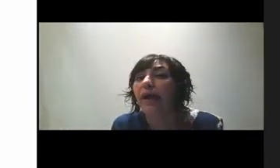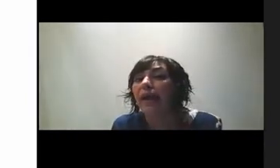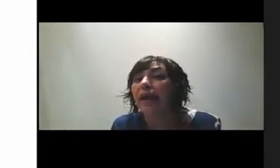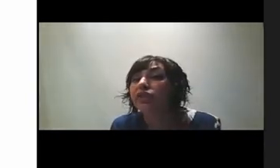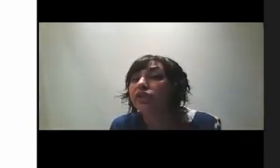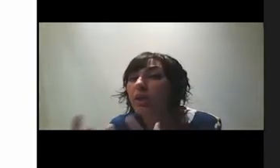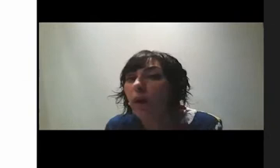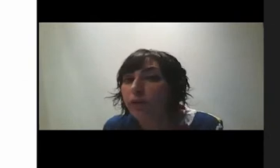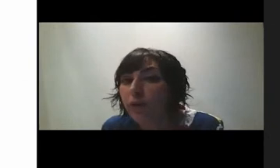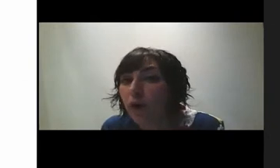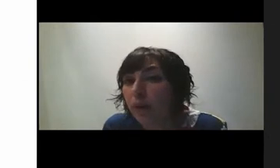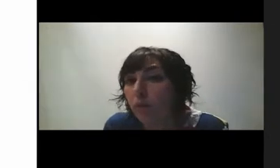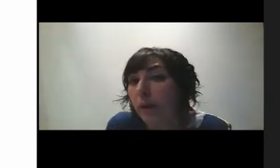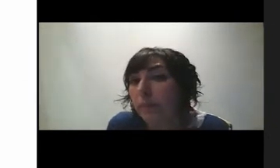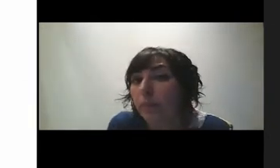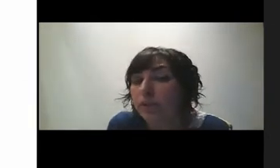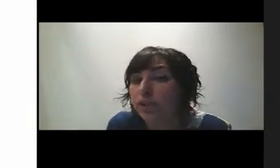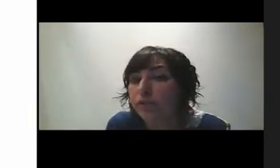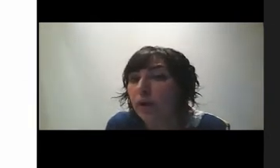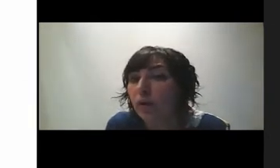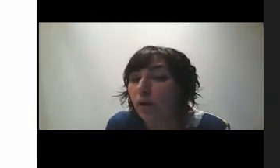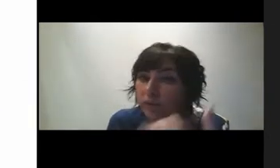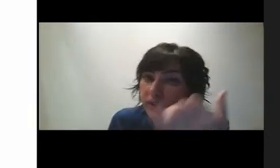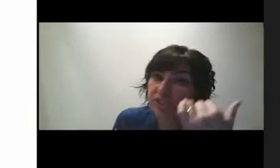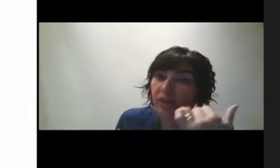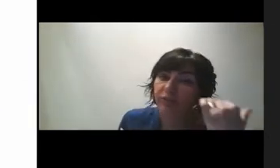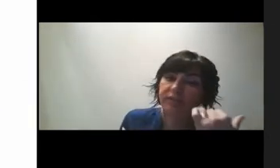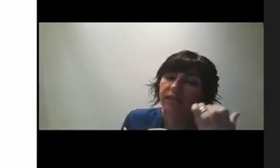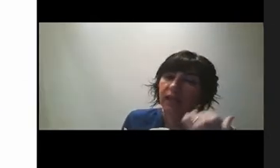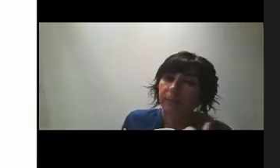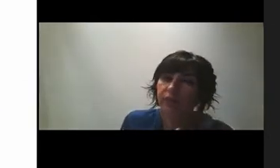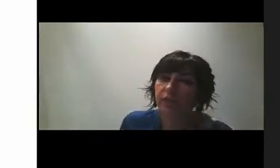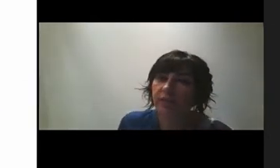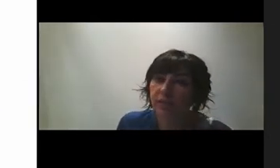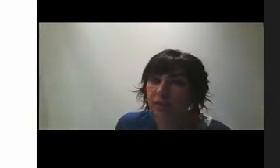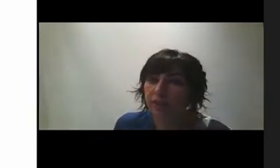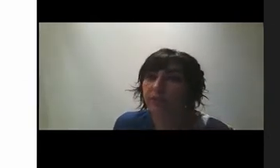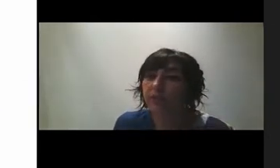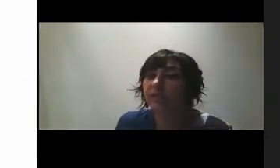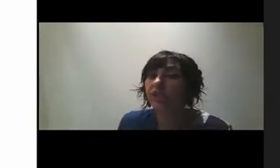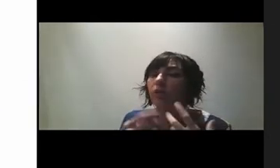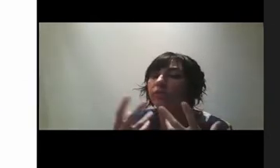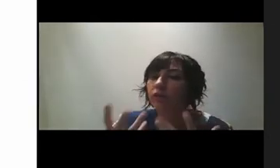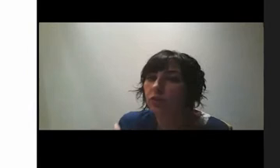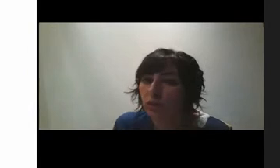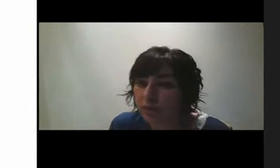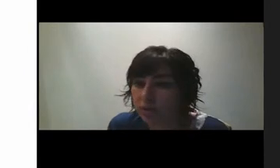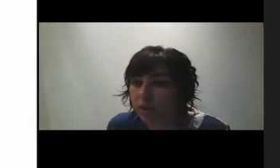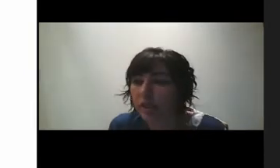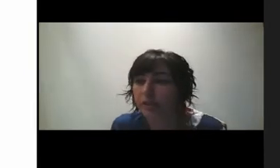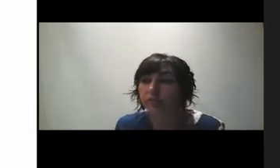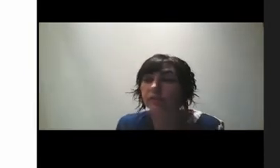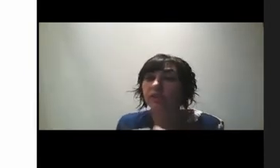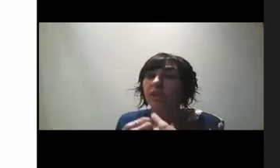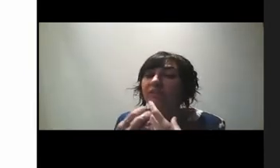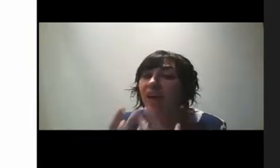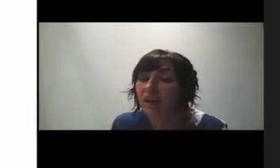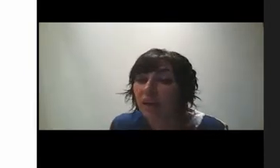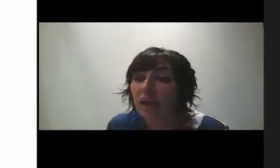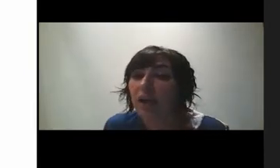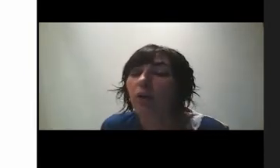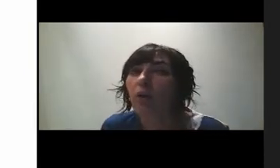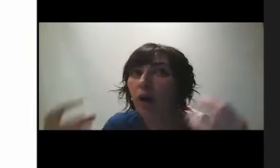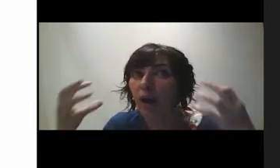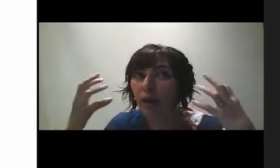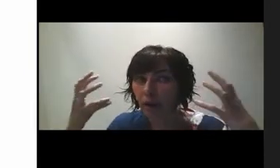ali de igual forma foi a proposta de valor você já fez aquela pesquisa antes você já conversou com seus clientes você